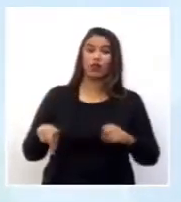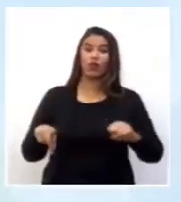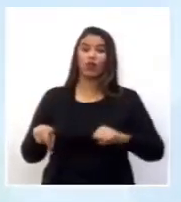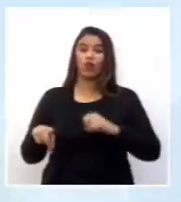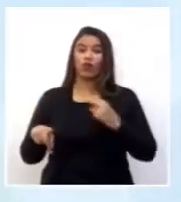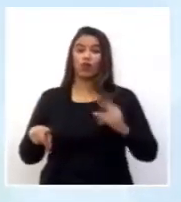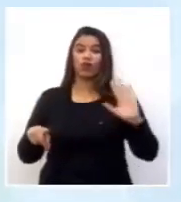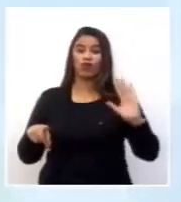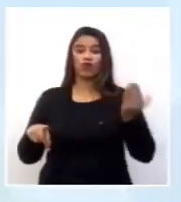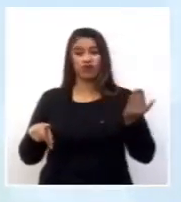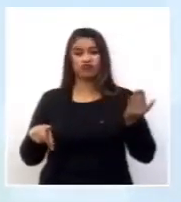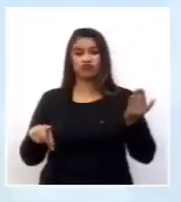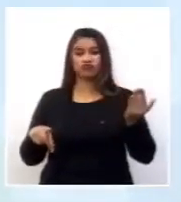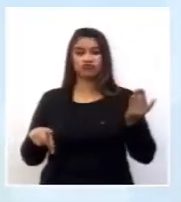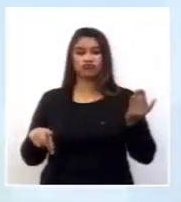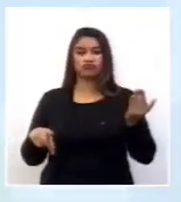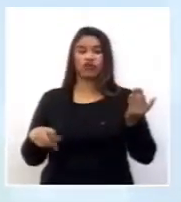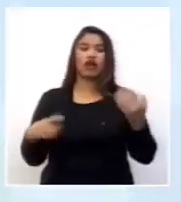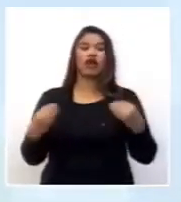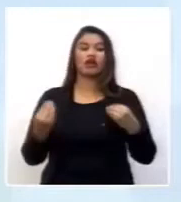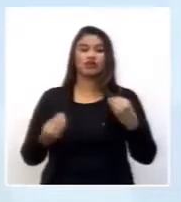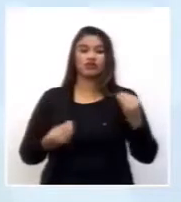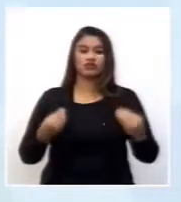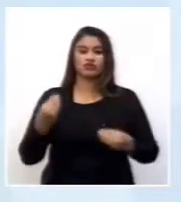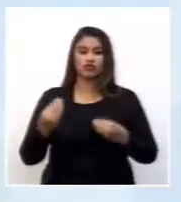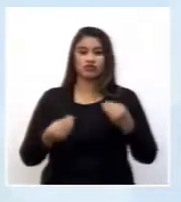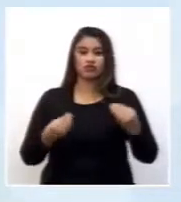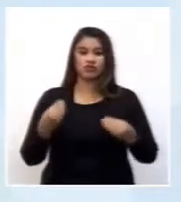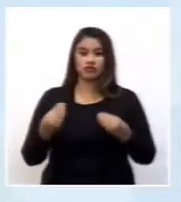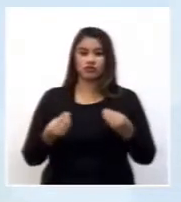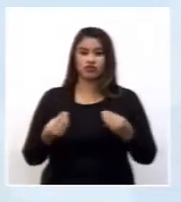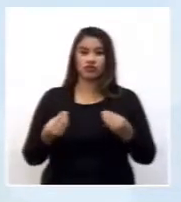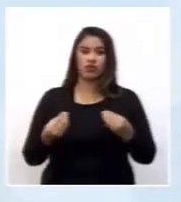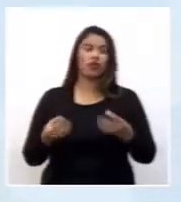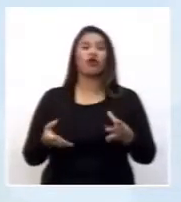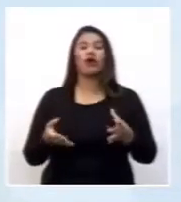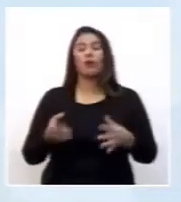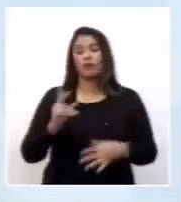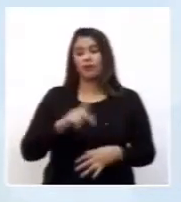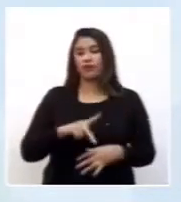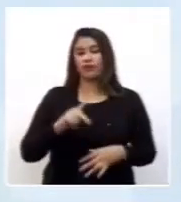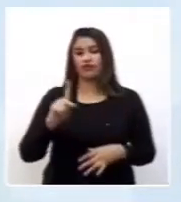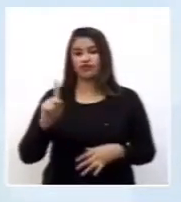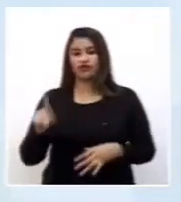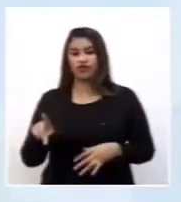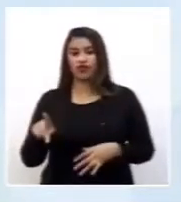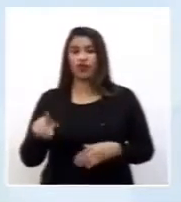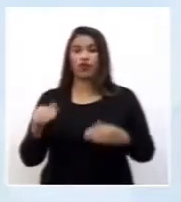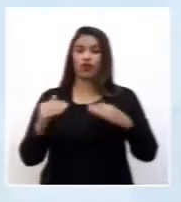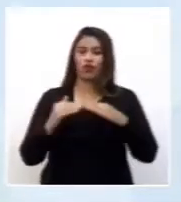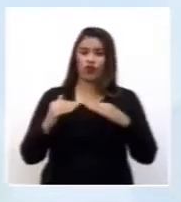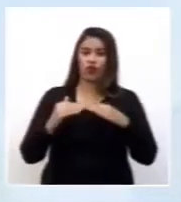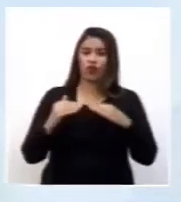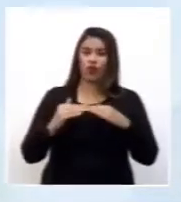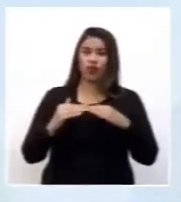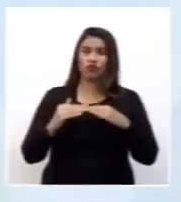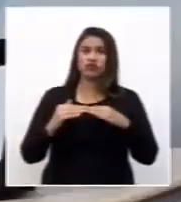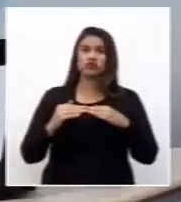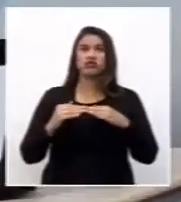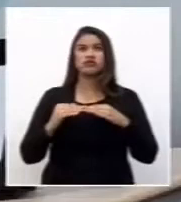Então como vai ser essa atividade? Tá? Se o professor ou a professora concordar, né,